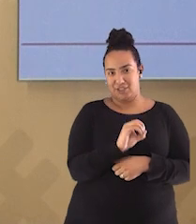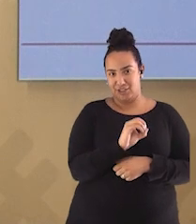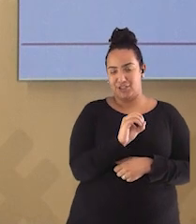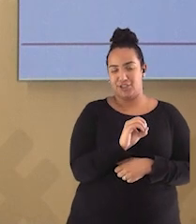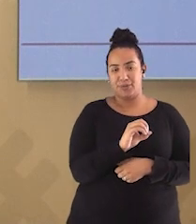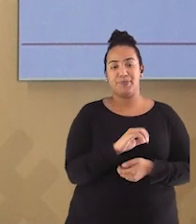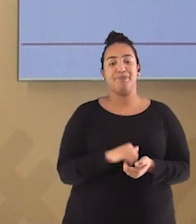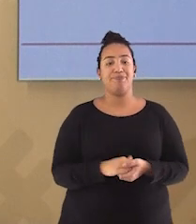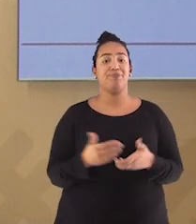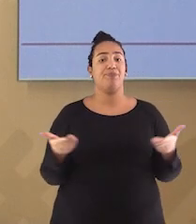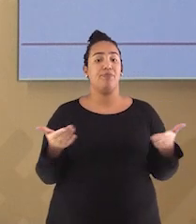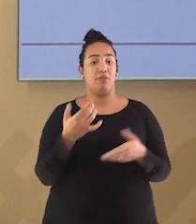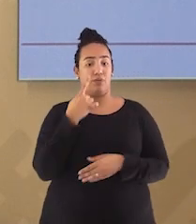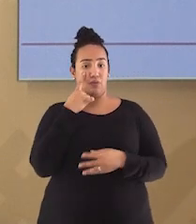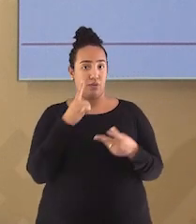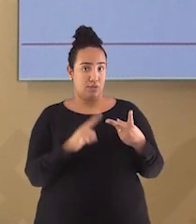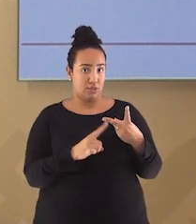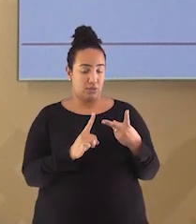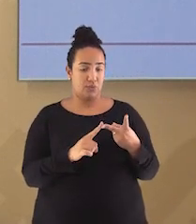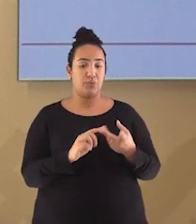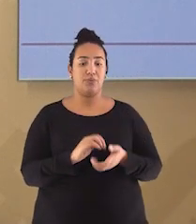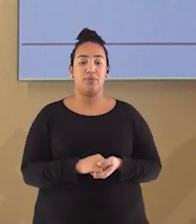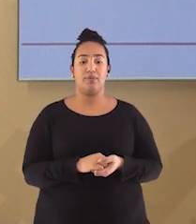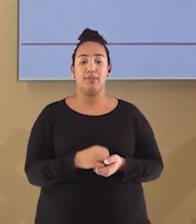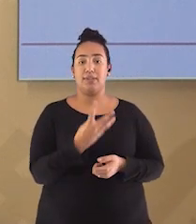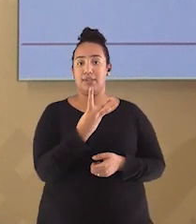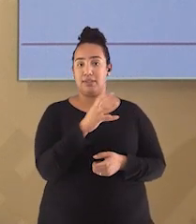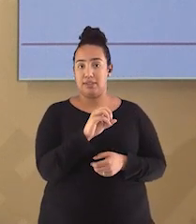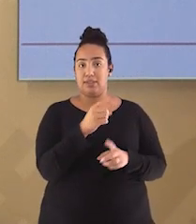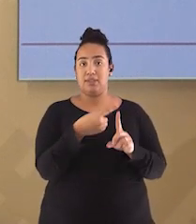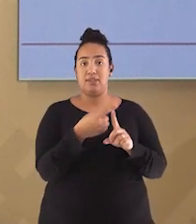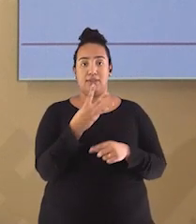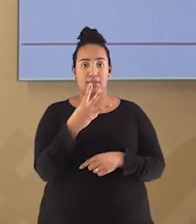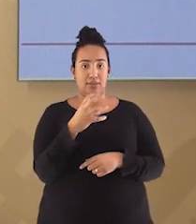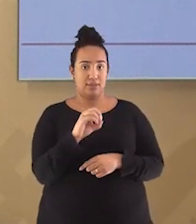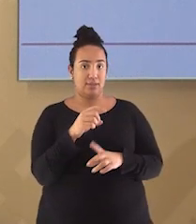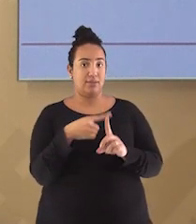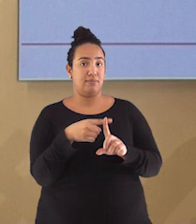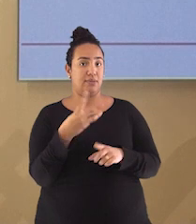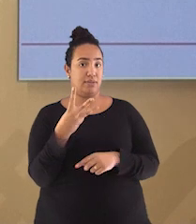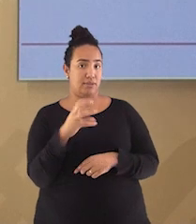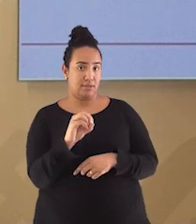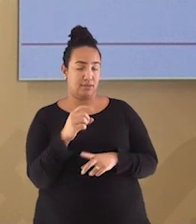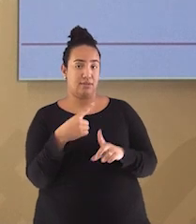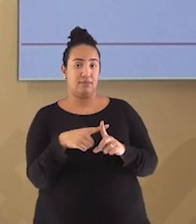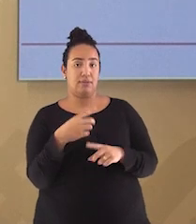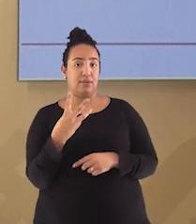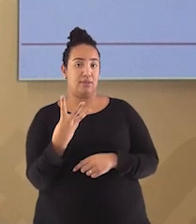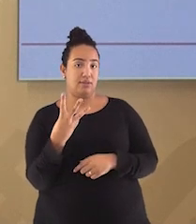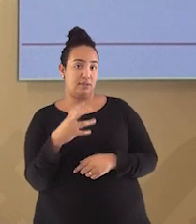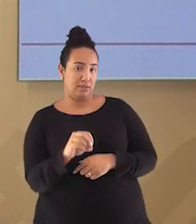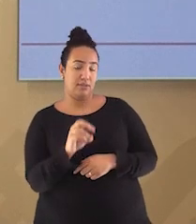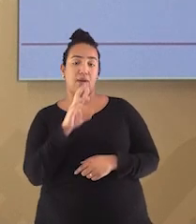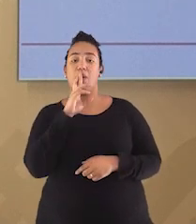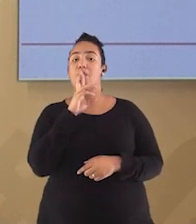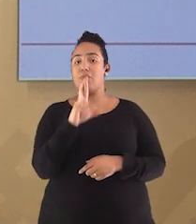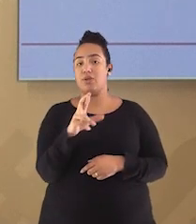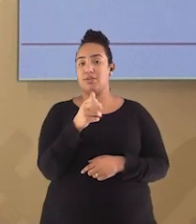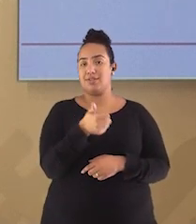ver o outro terreno nós temos que 30 mais 30 mais 30 mais 30 vai ser igual a 120